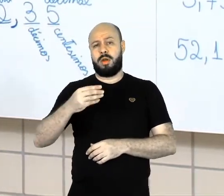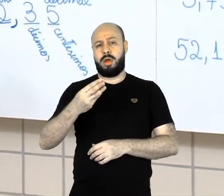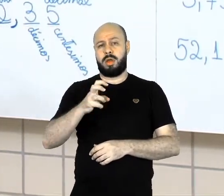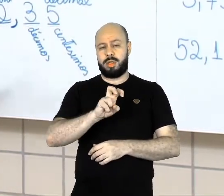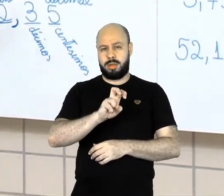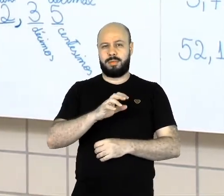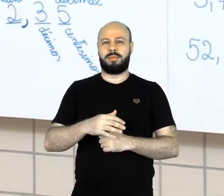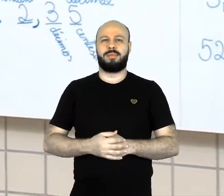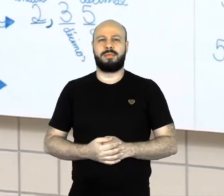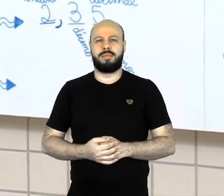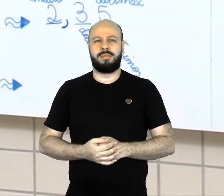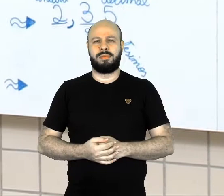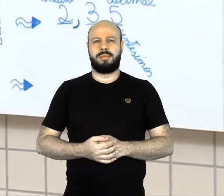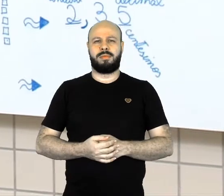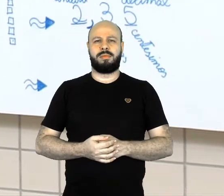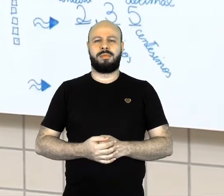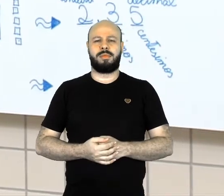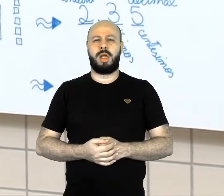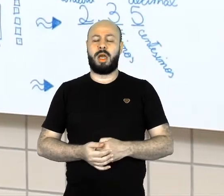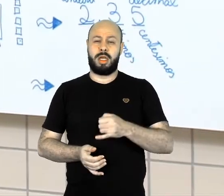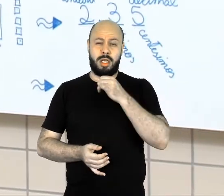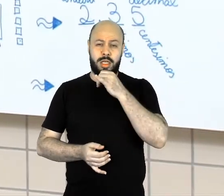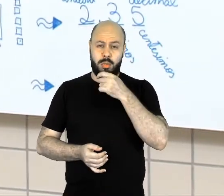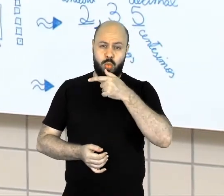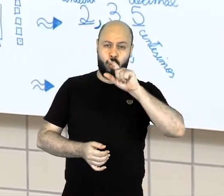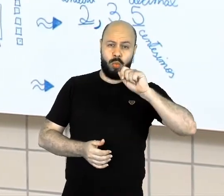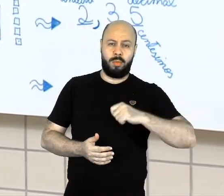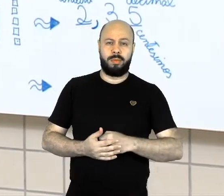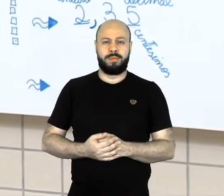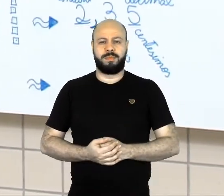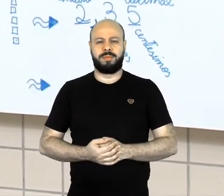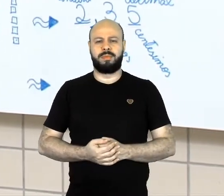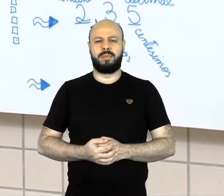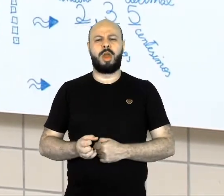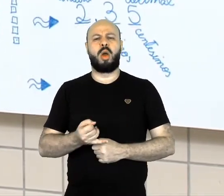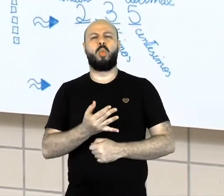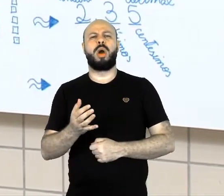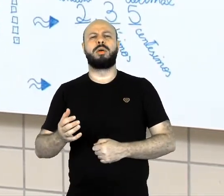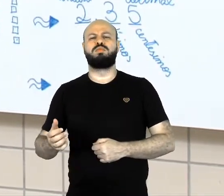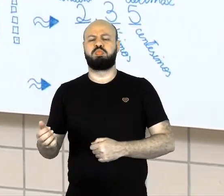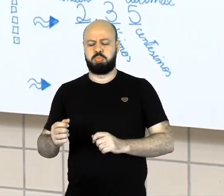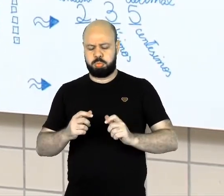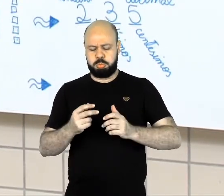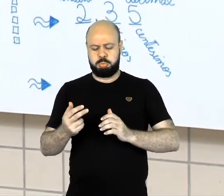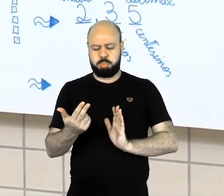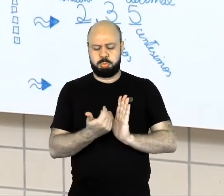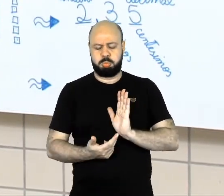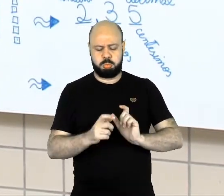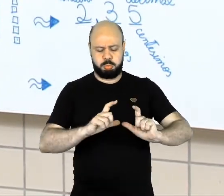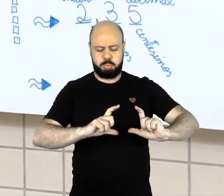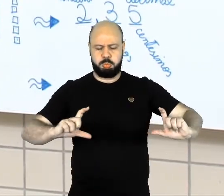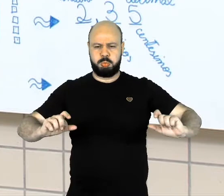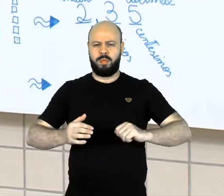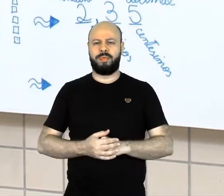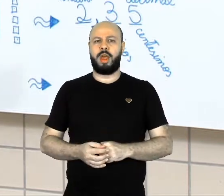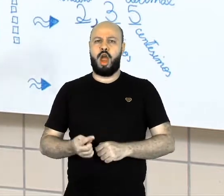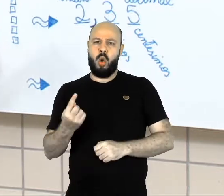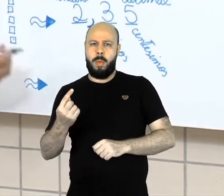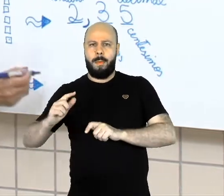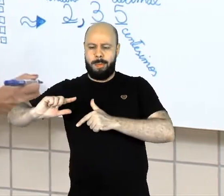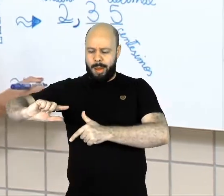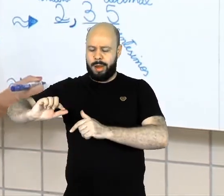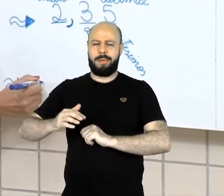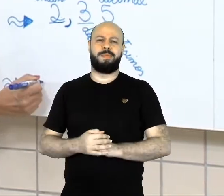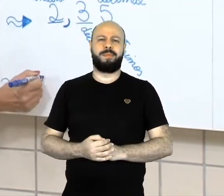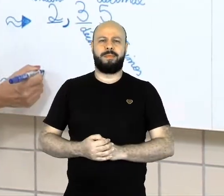2,35. Outro exemplo, temos aqui, ó, quantas placas? Apenas uma.